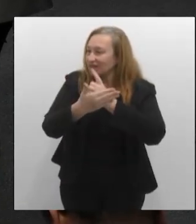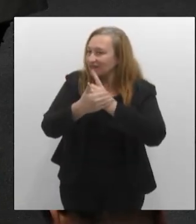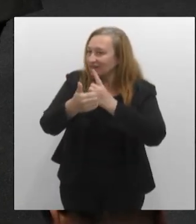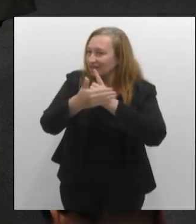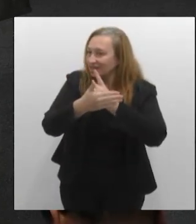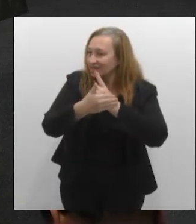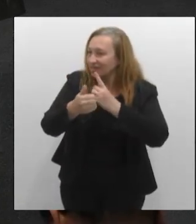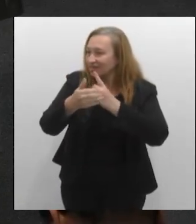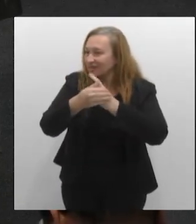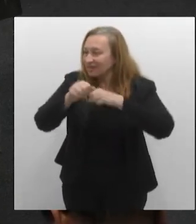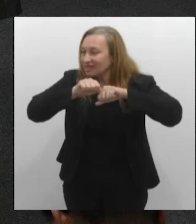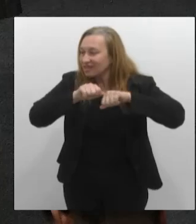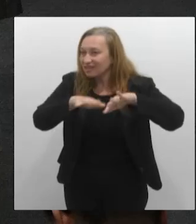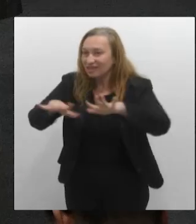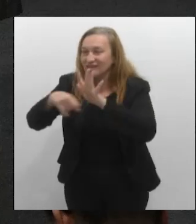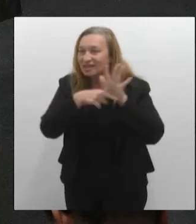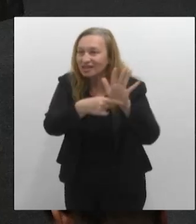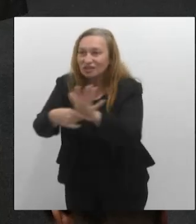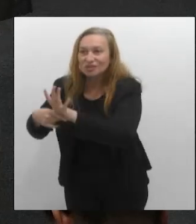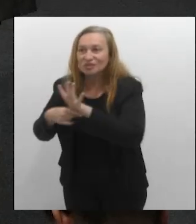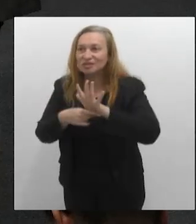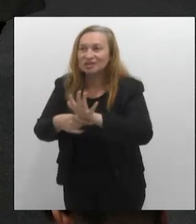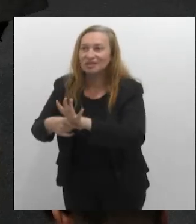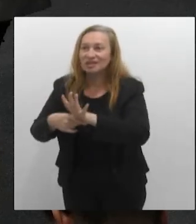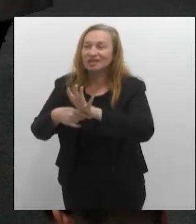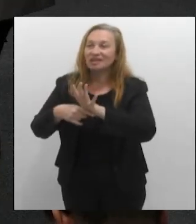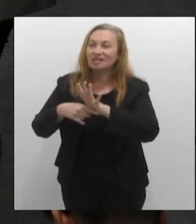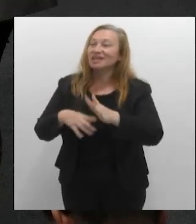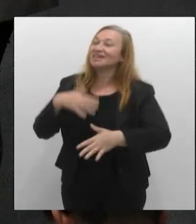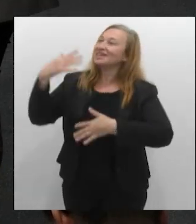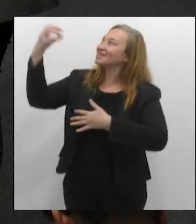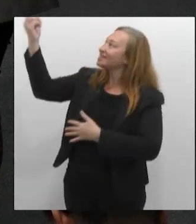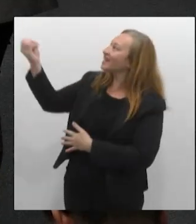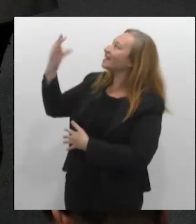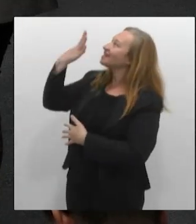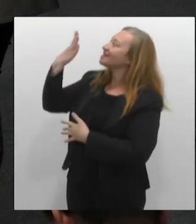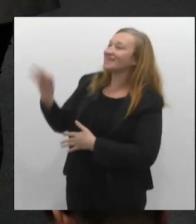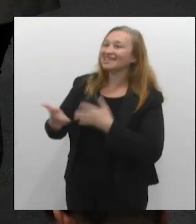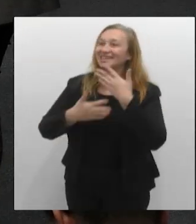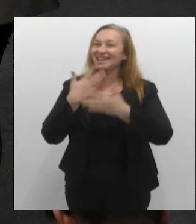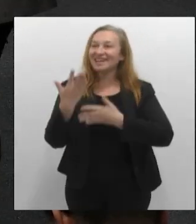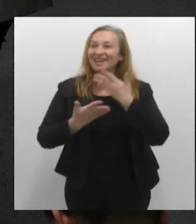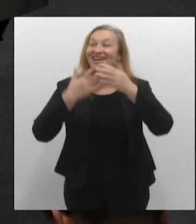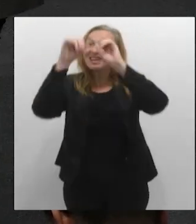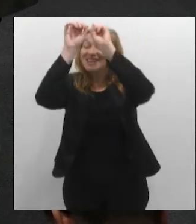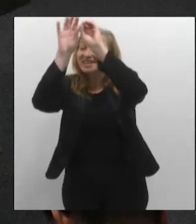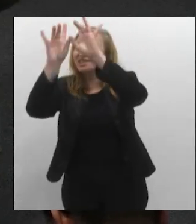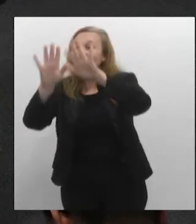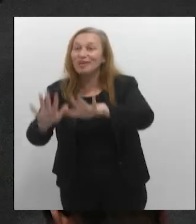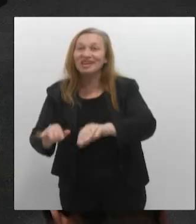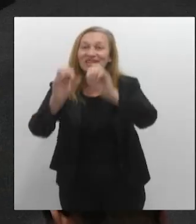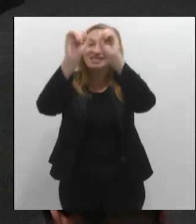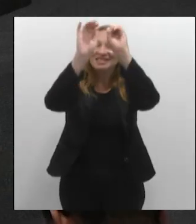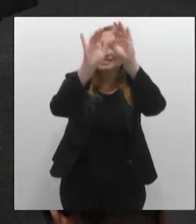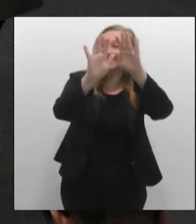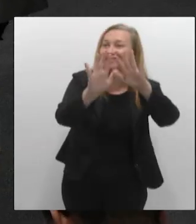vida se refaz. Tantas graças, tantos